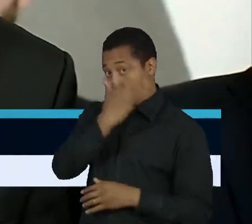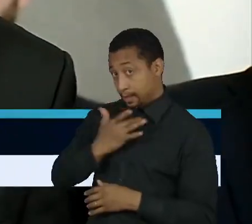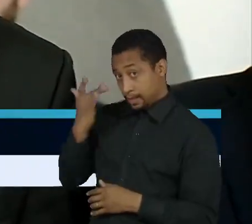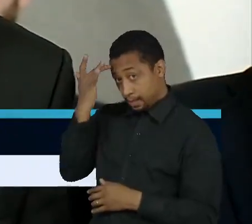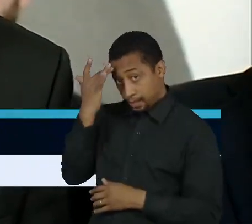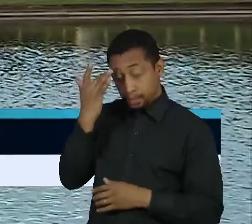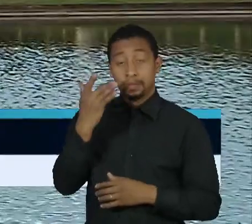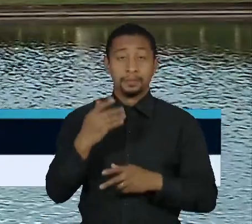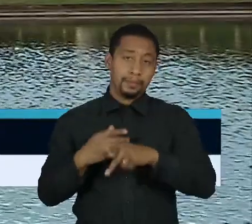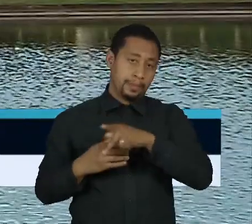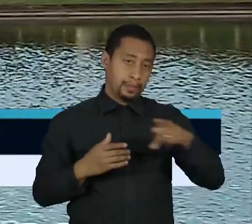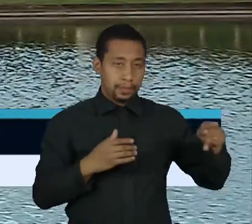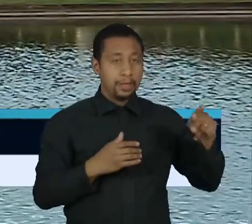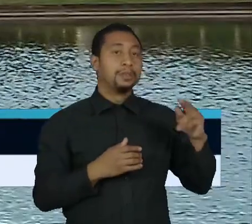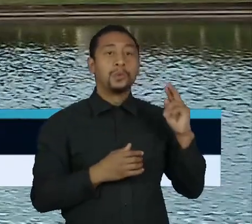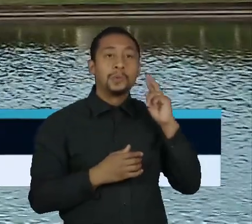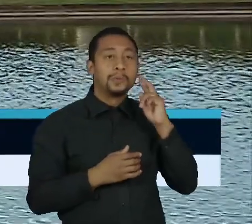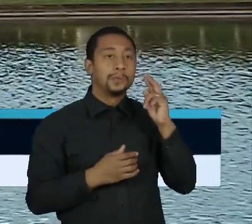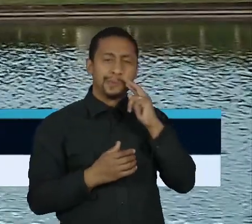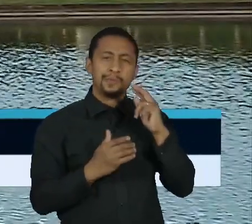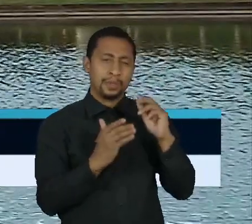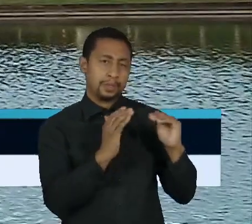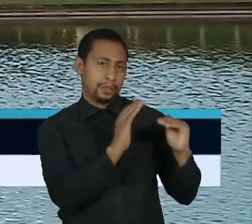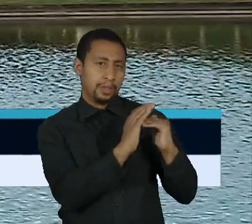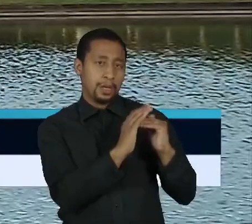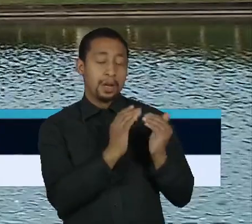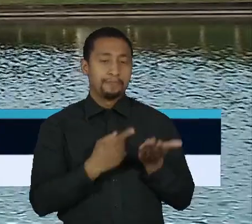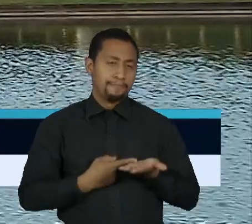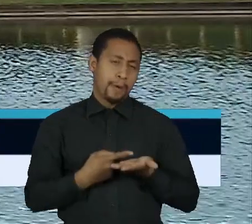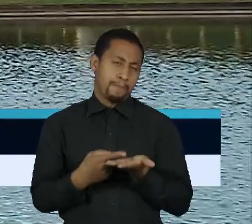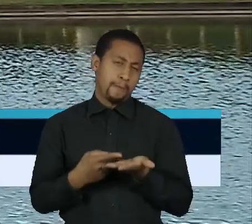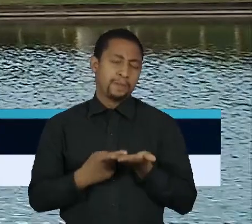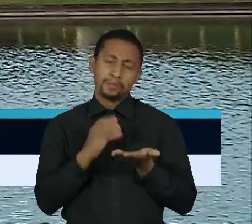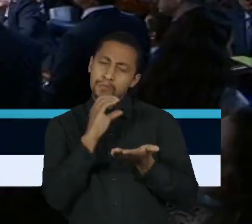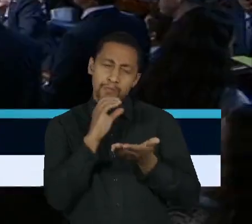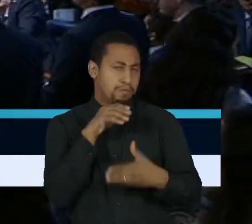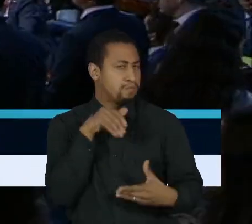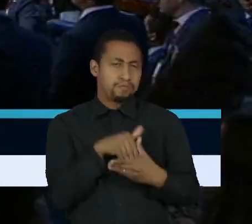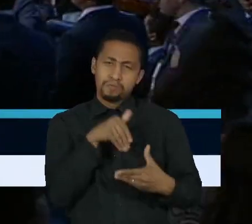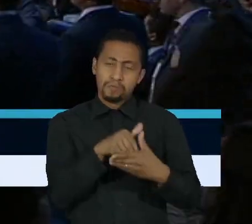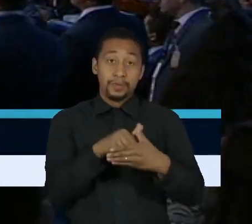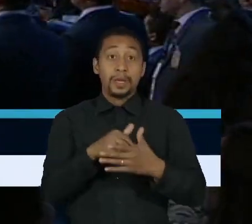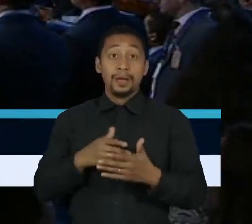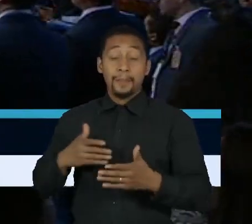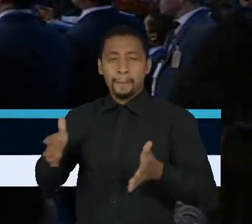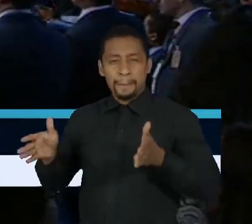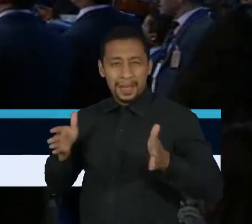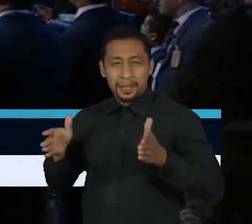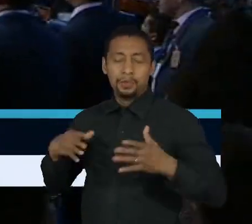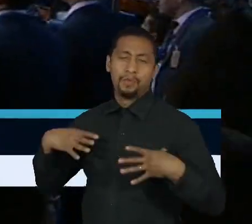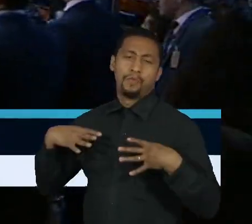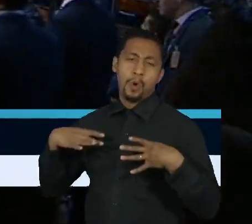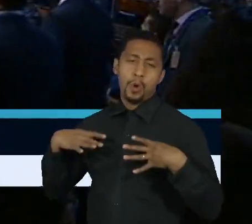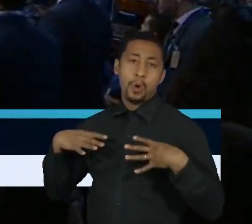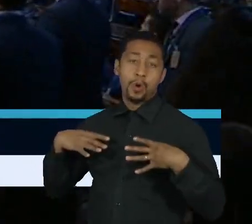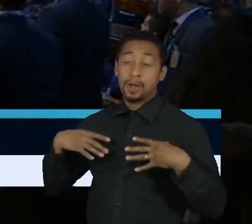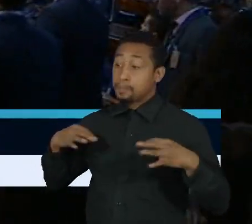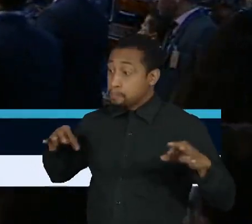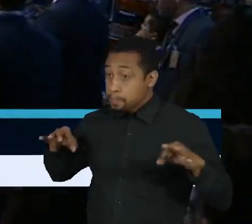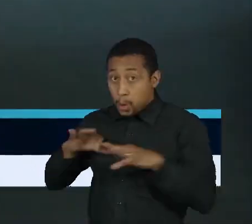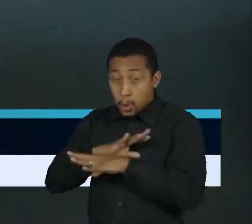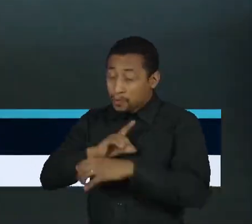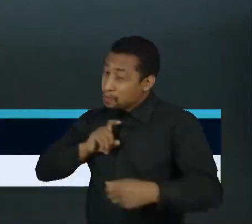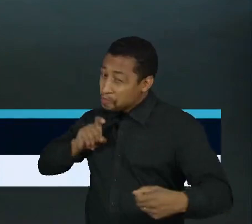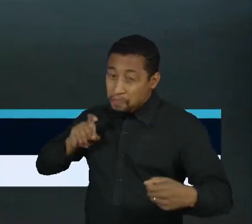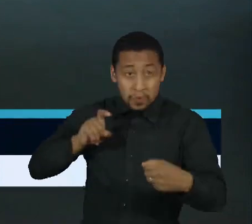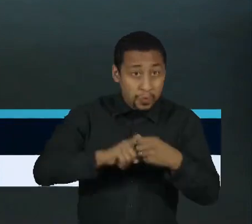Senado, Rodrigo Pacheco, costuraram um acordo para agilizar votações após o recesso. A ideia é que em 15 dias depois da volta ao